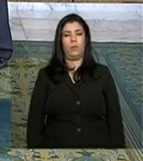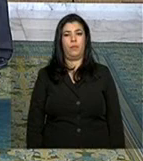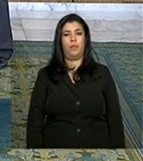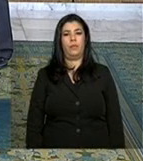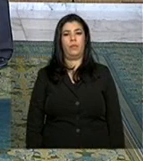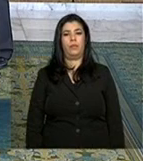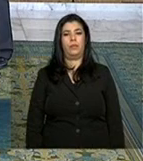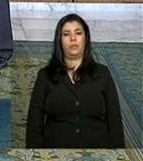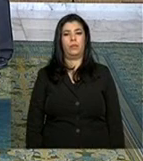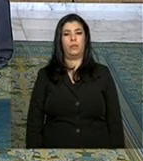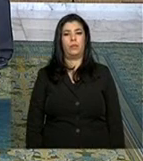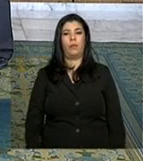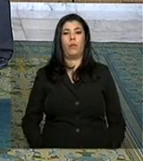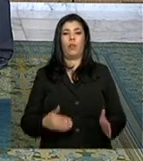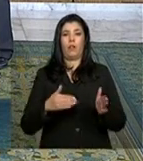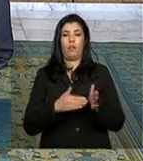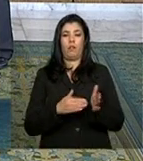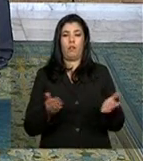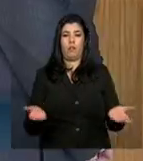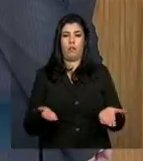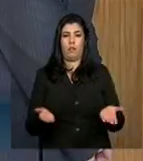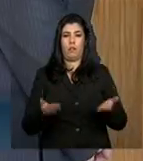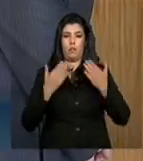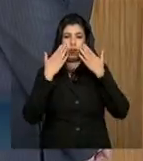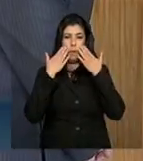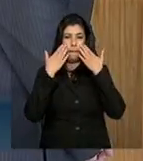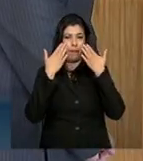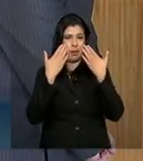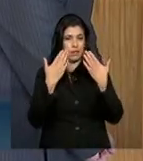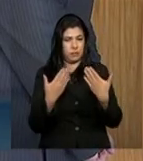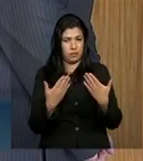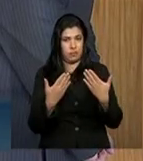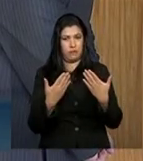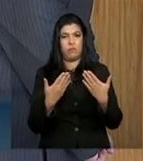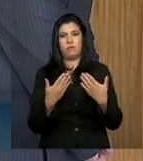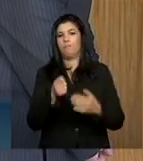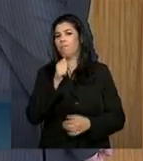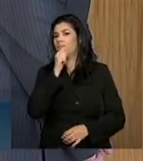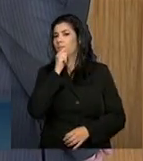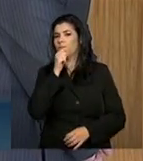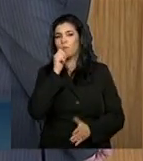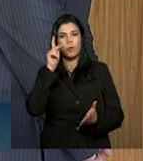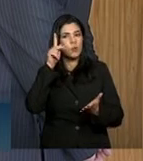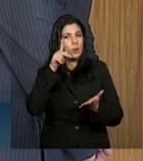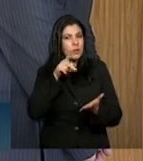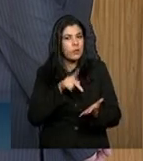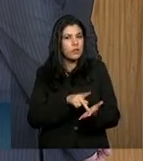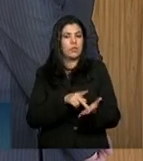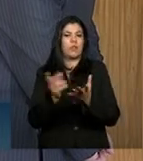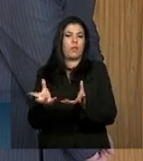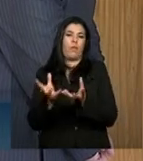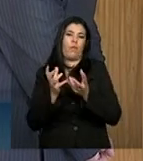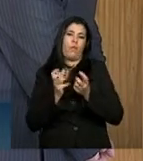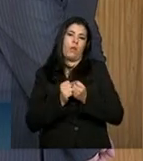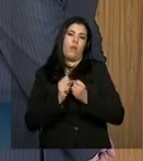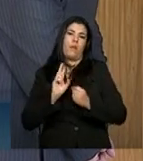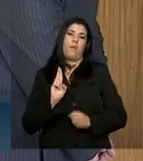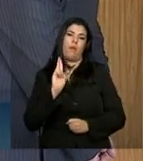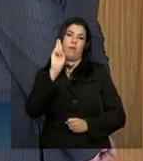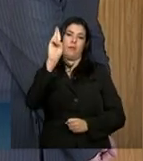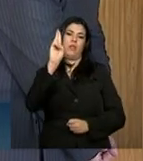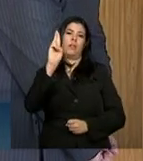Até essa apresentação, o embaixador não se considera como reconhecido oficialmente pelo país que o acolhe e, portanto, não